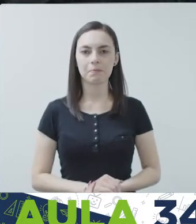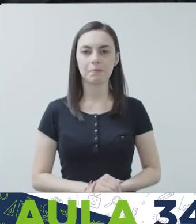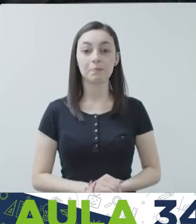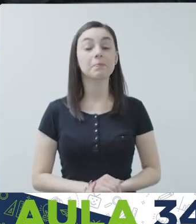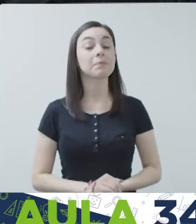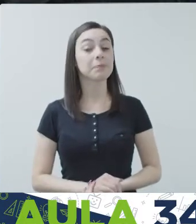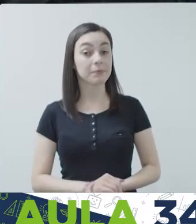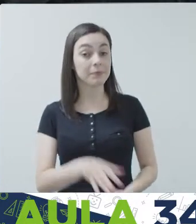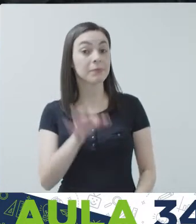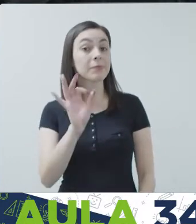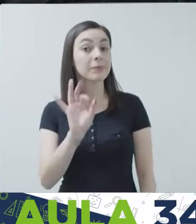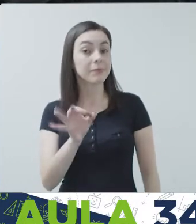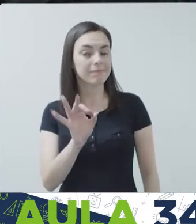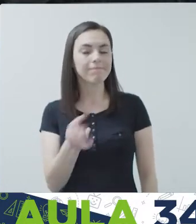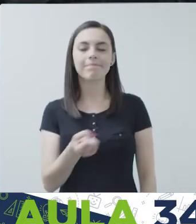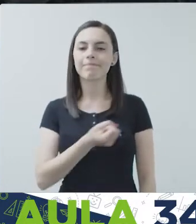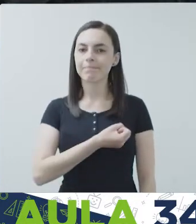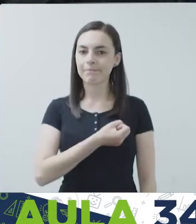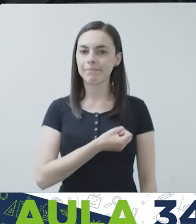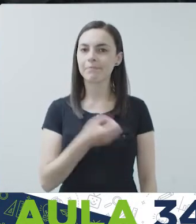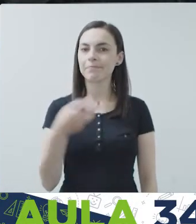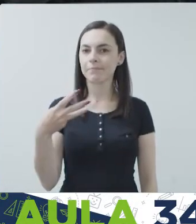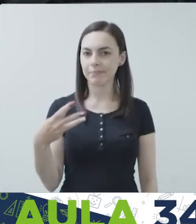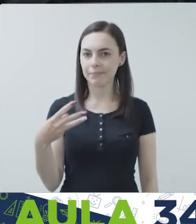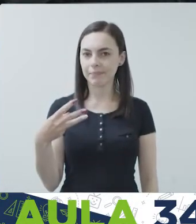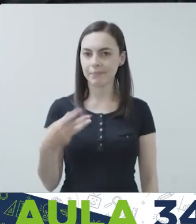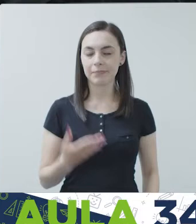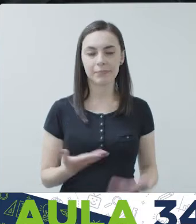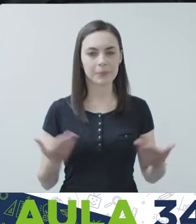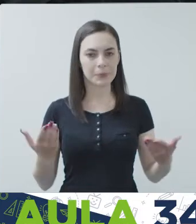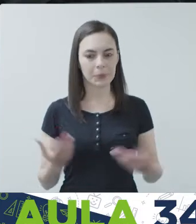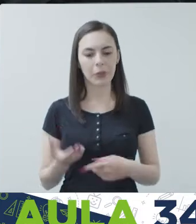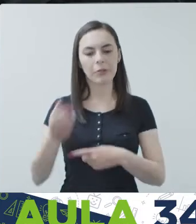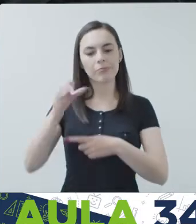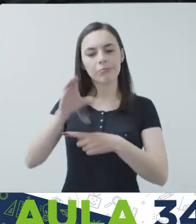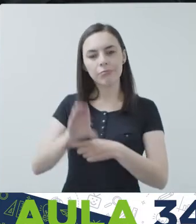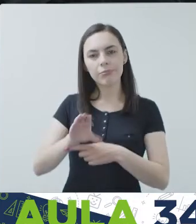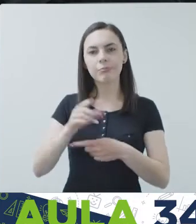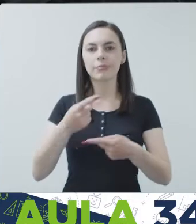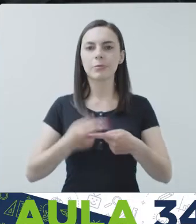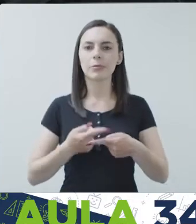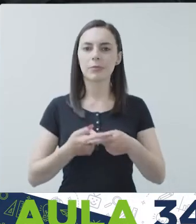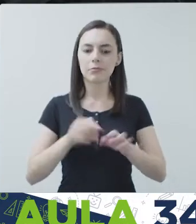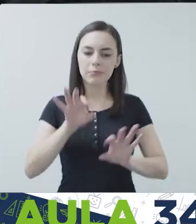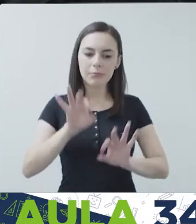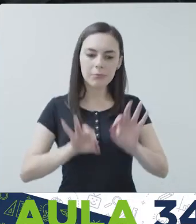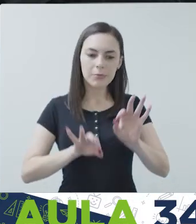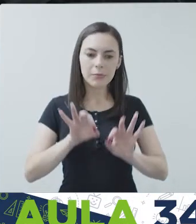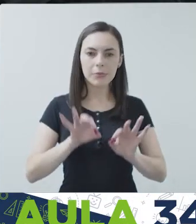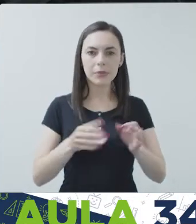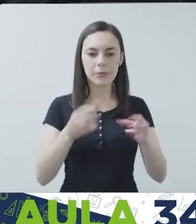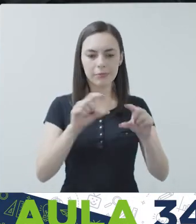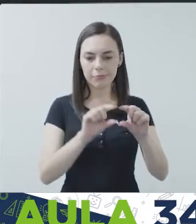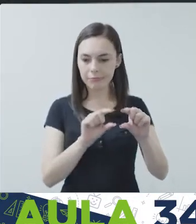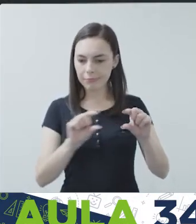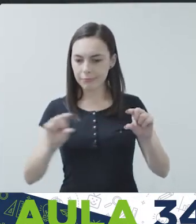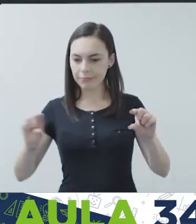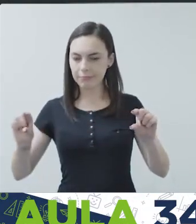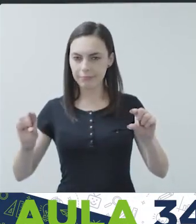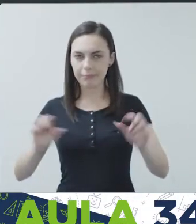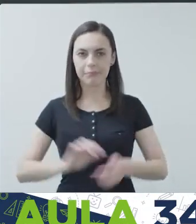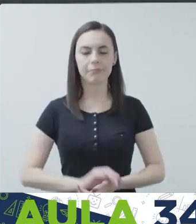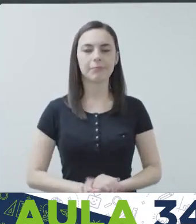Isso, é o número 3. Então, nós vamos colocar aqui porque nós estamos montando esta primeira